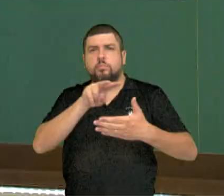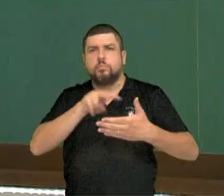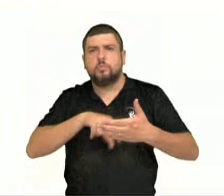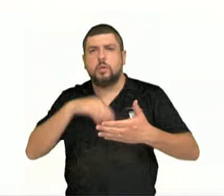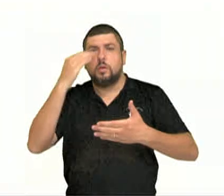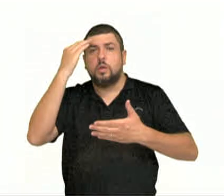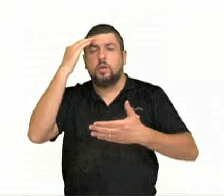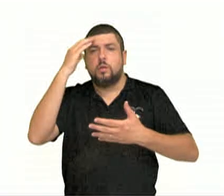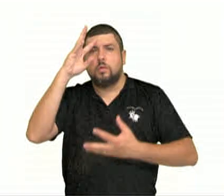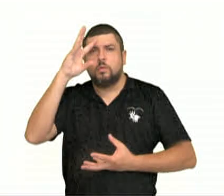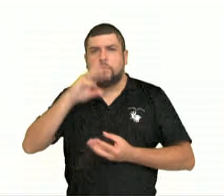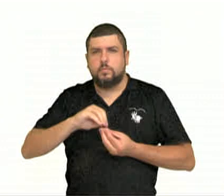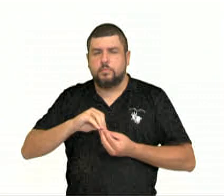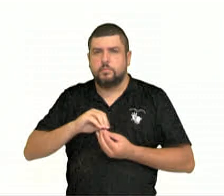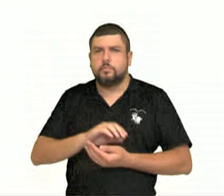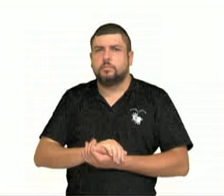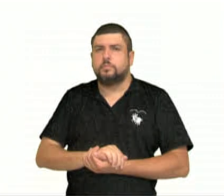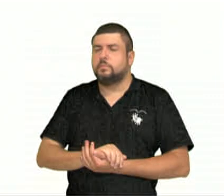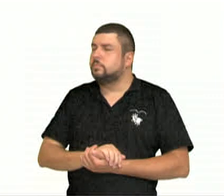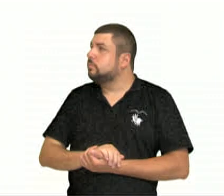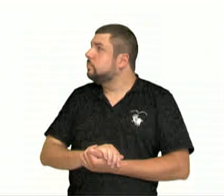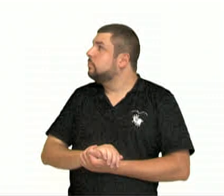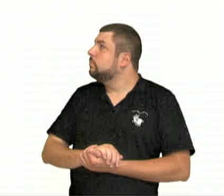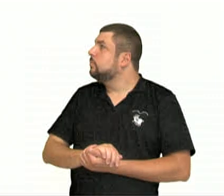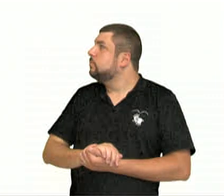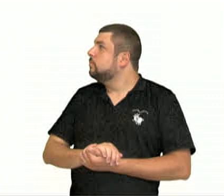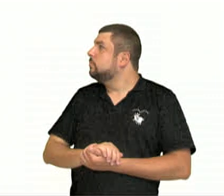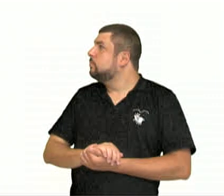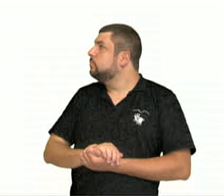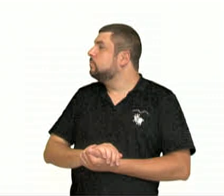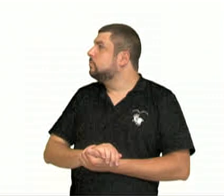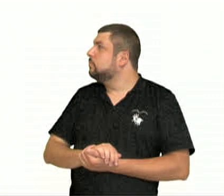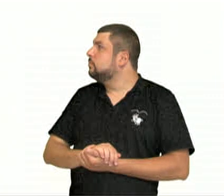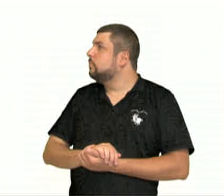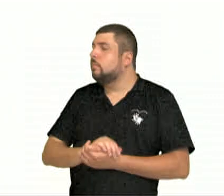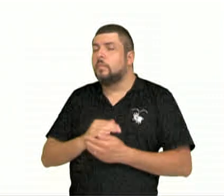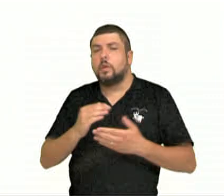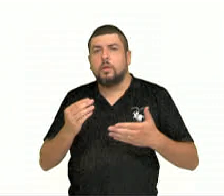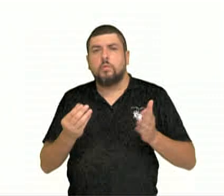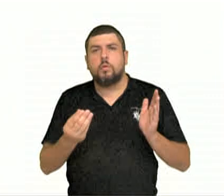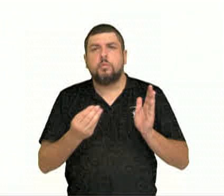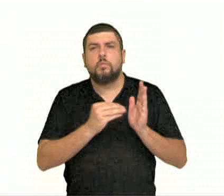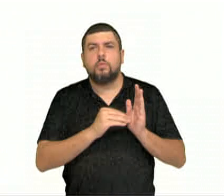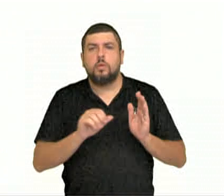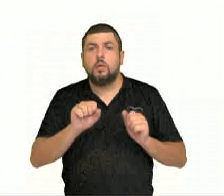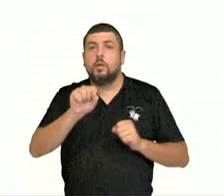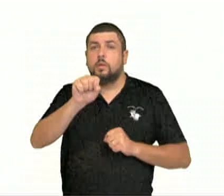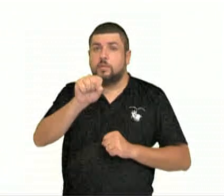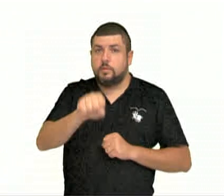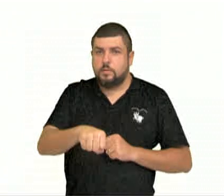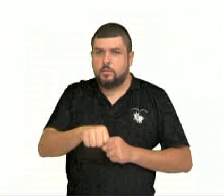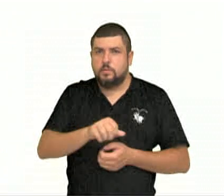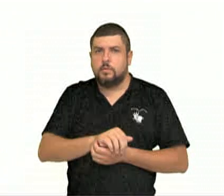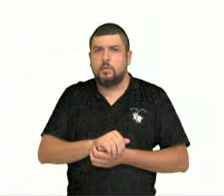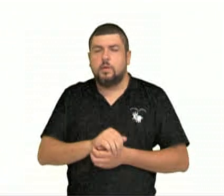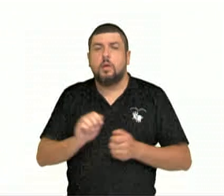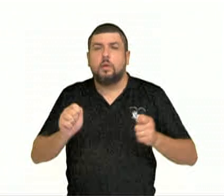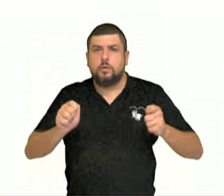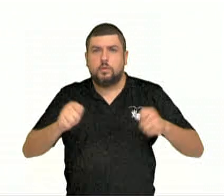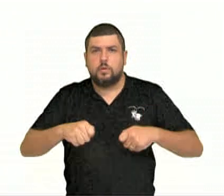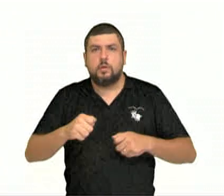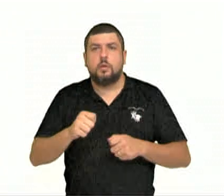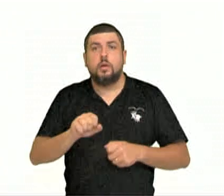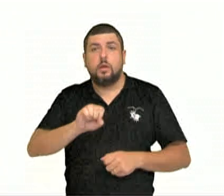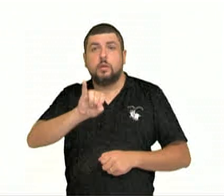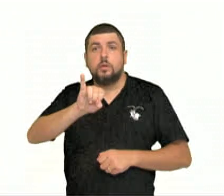as coisas. Veja, eu coloquei assim, que se, né? Que é possível que a pessoa prolongue seu tempo